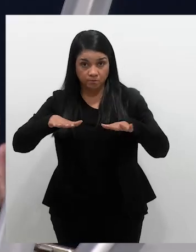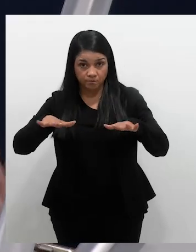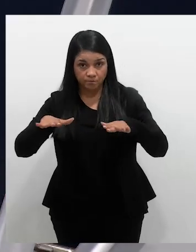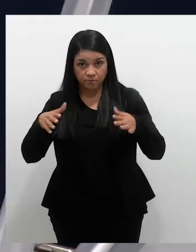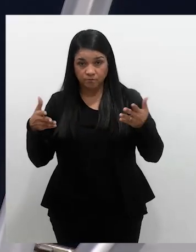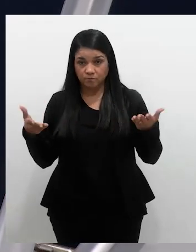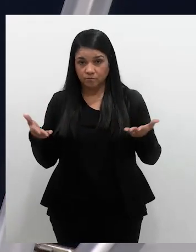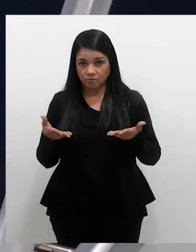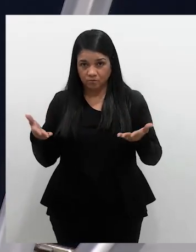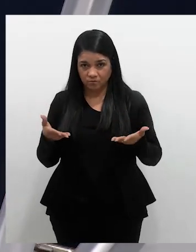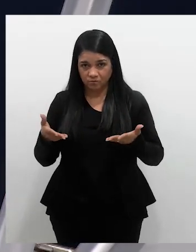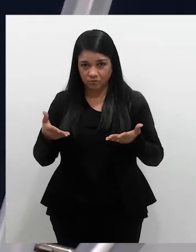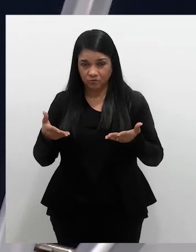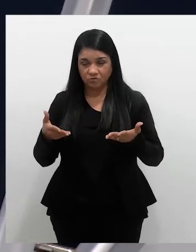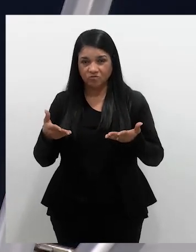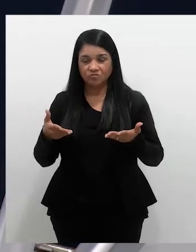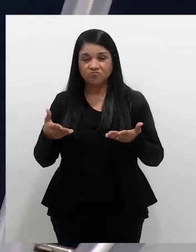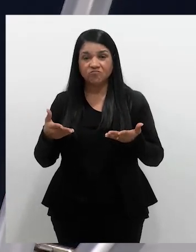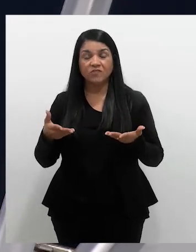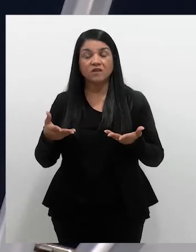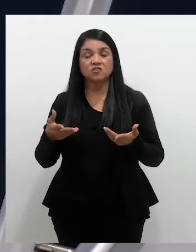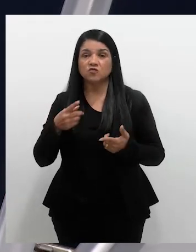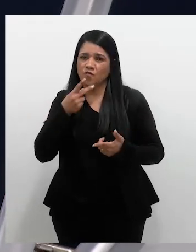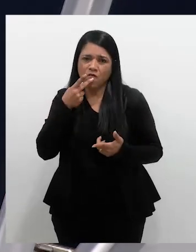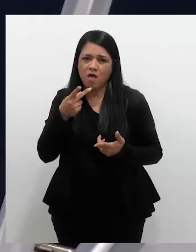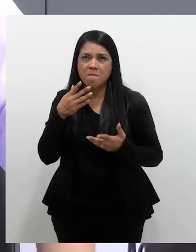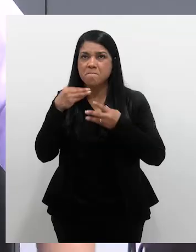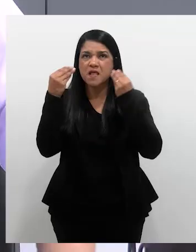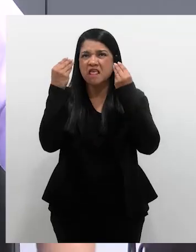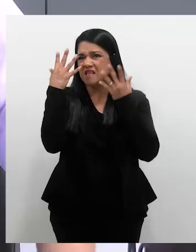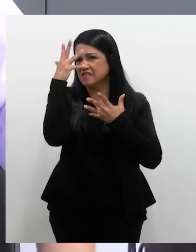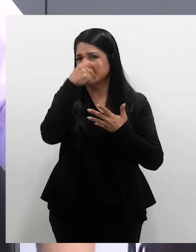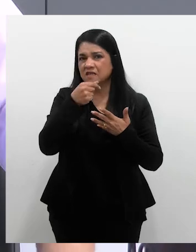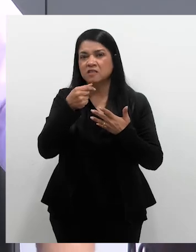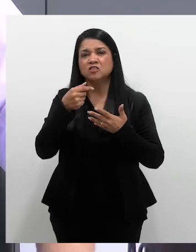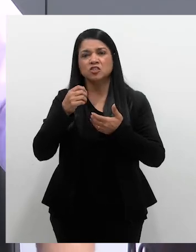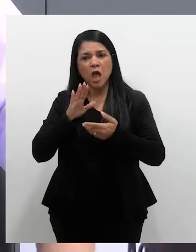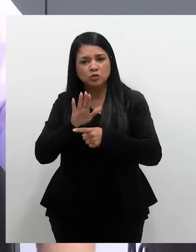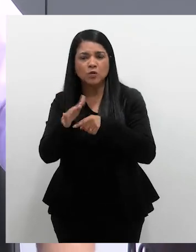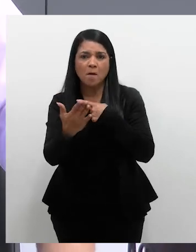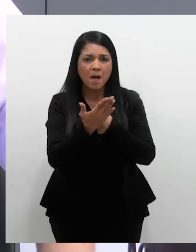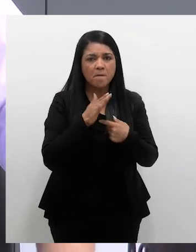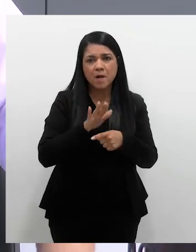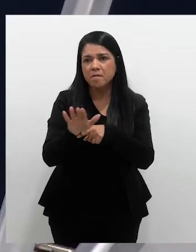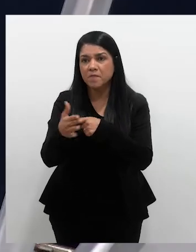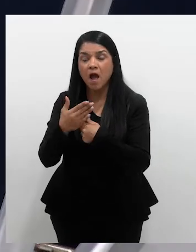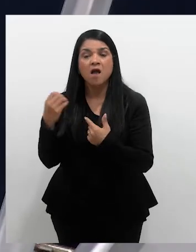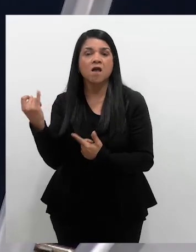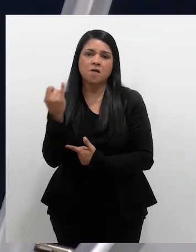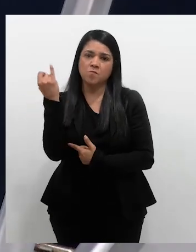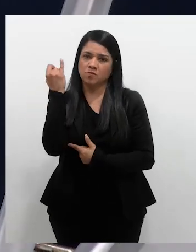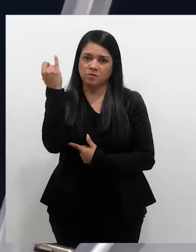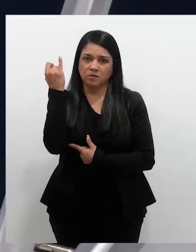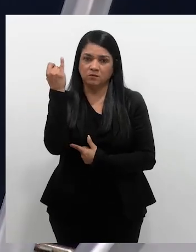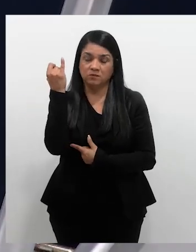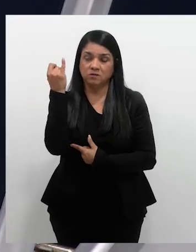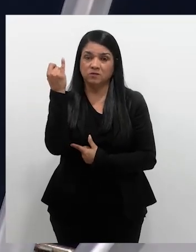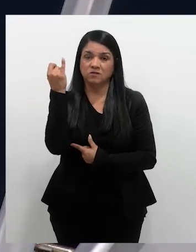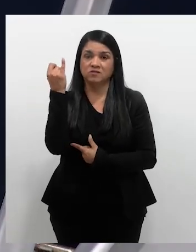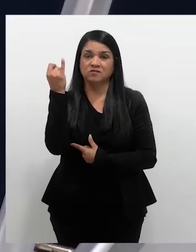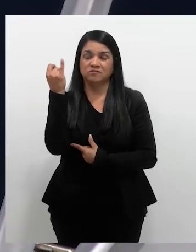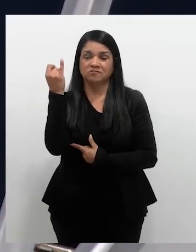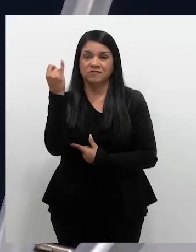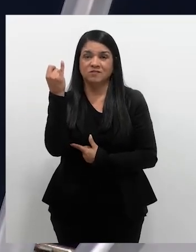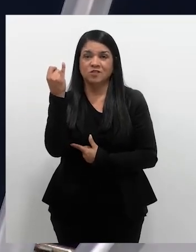nós, mulheres, estamos fazendo de não à ditadura da beleza, de segurarmos a mão uma da outra, eu acho isso muito importante, mas